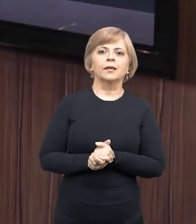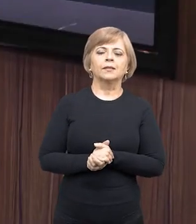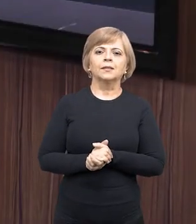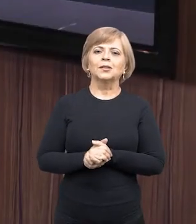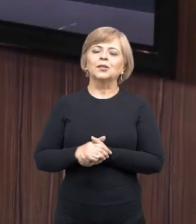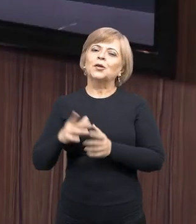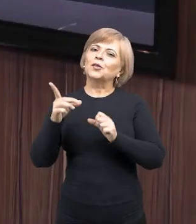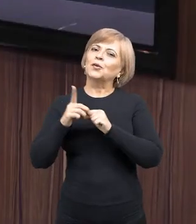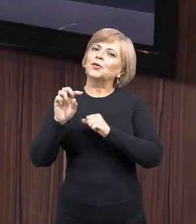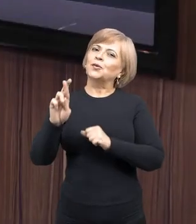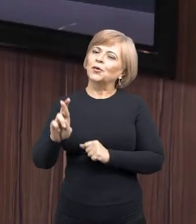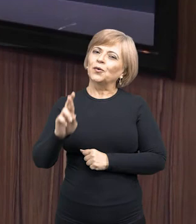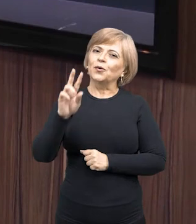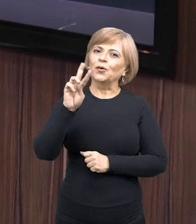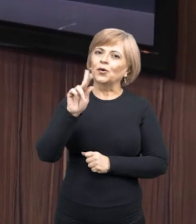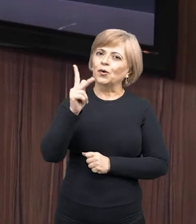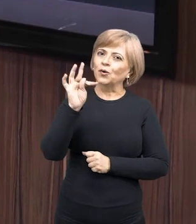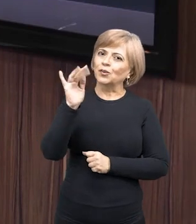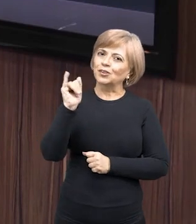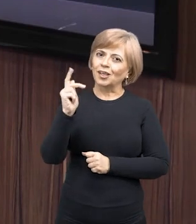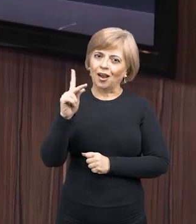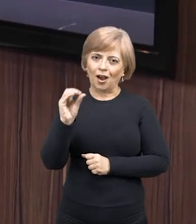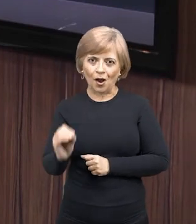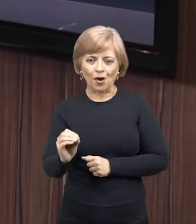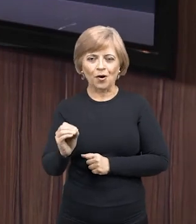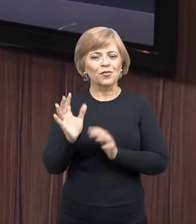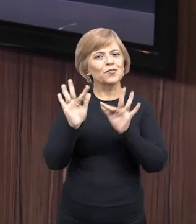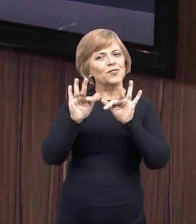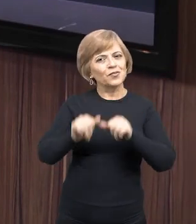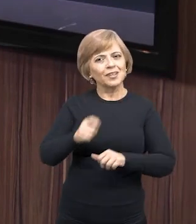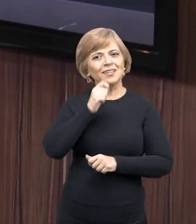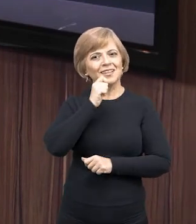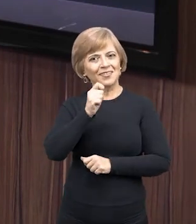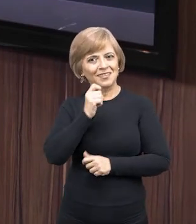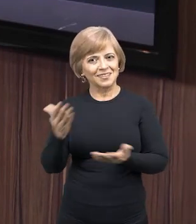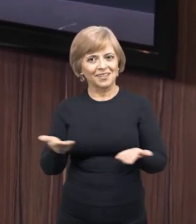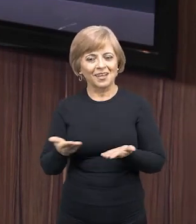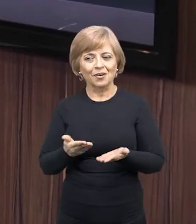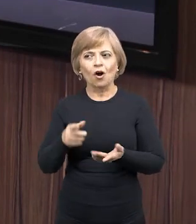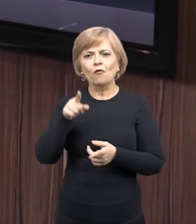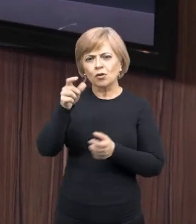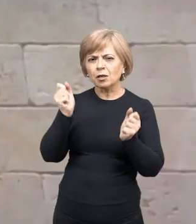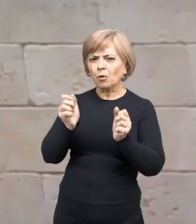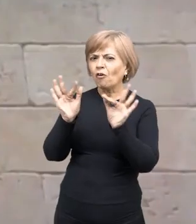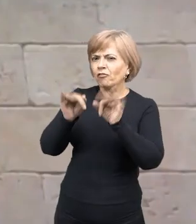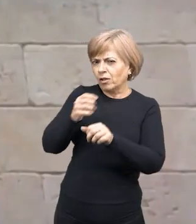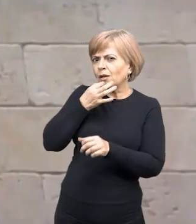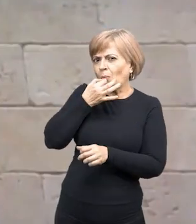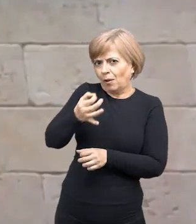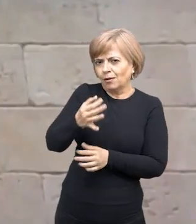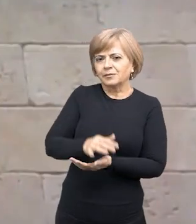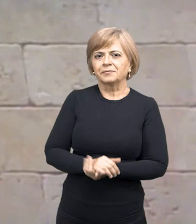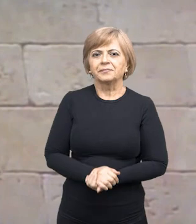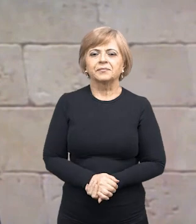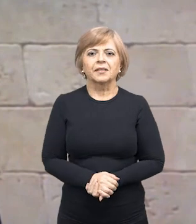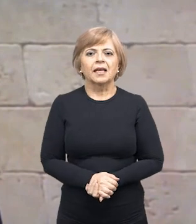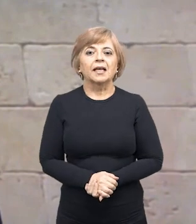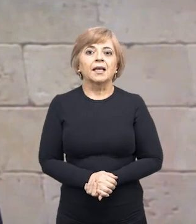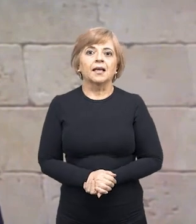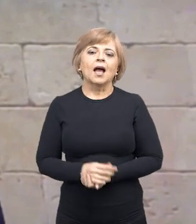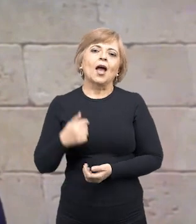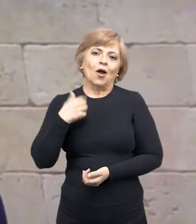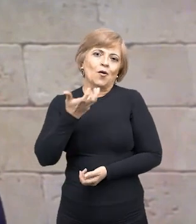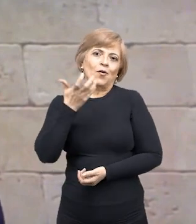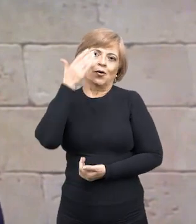Veras, estamos chegando ao final da nossa entrevista. Eu gostaria que o senhor fizesse as considerações finais. Então